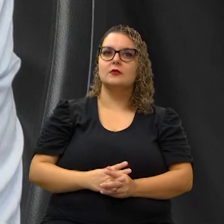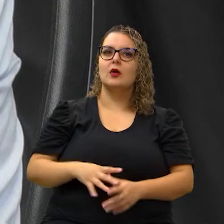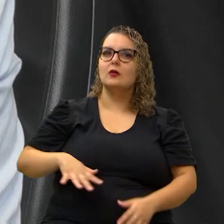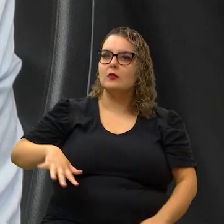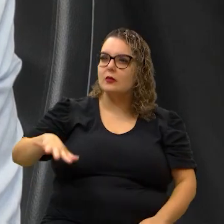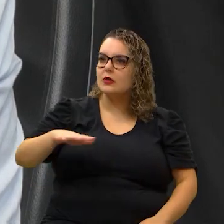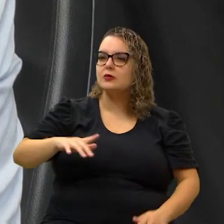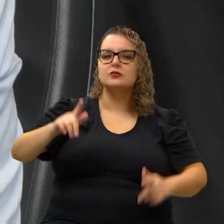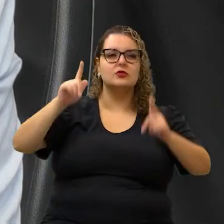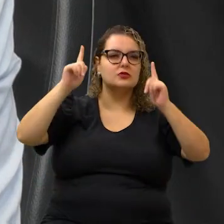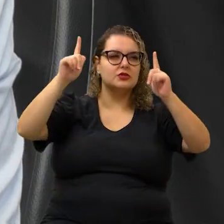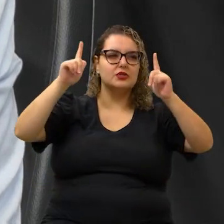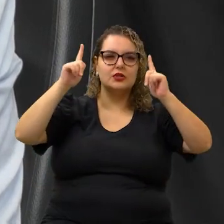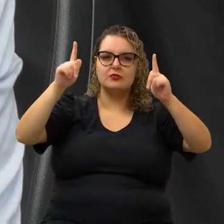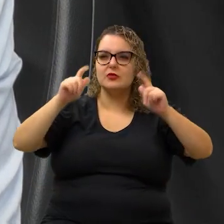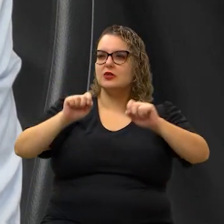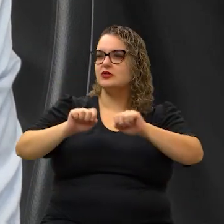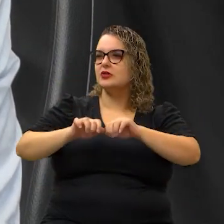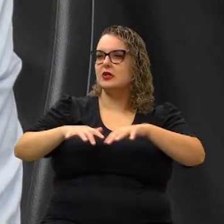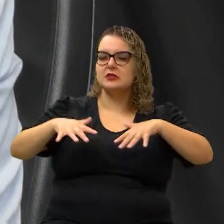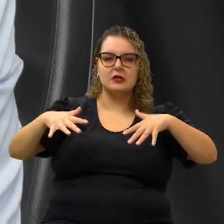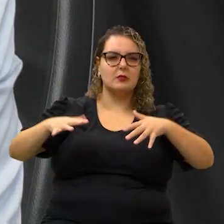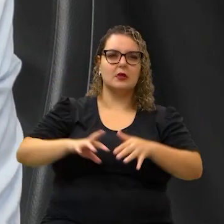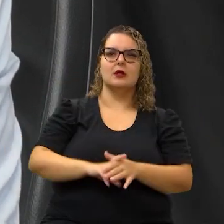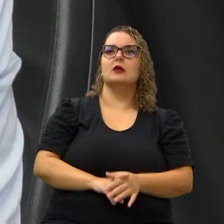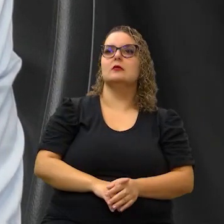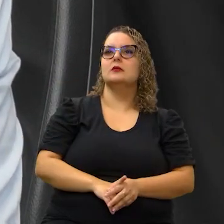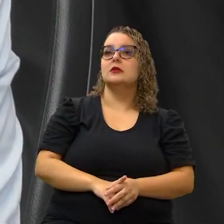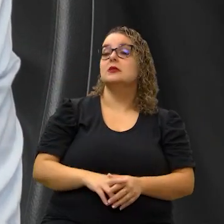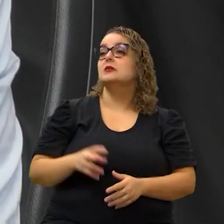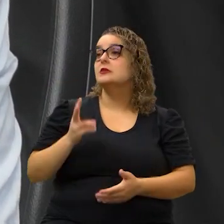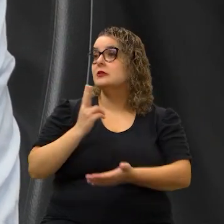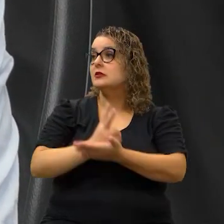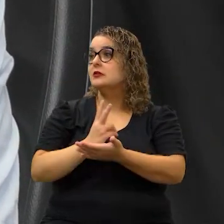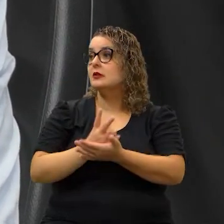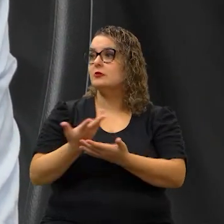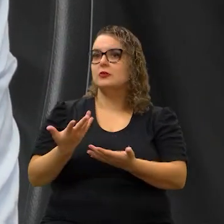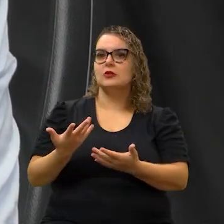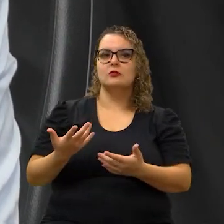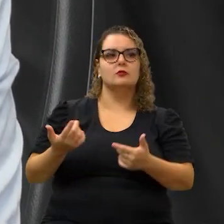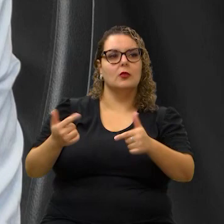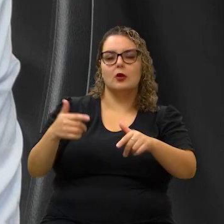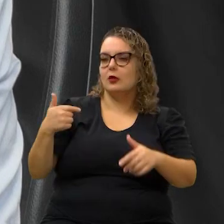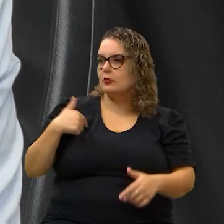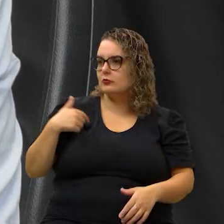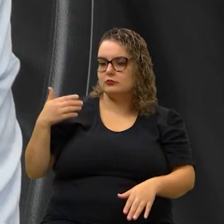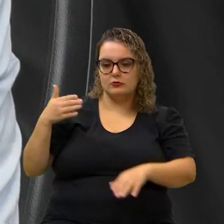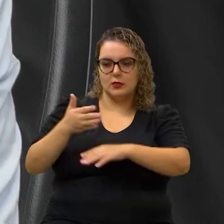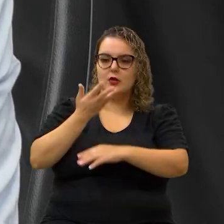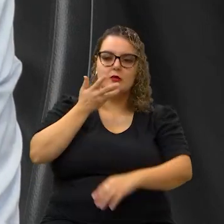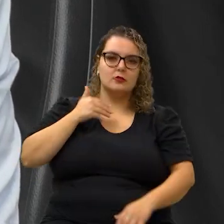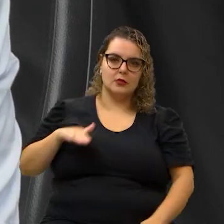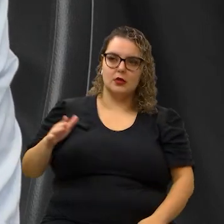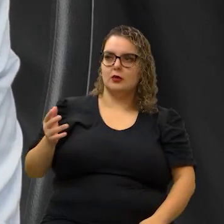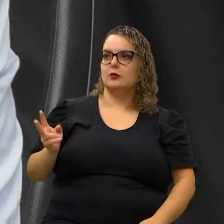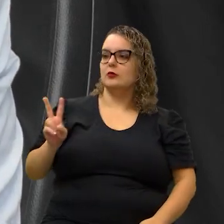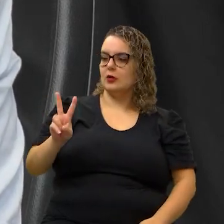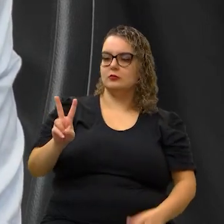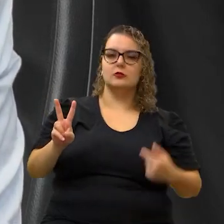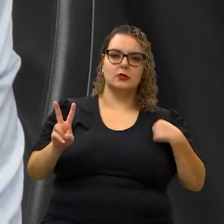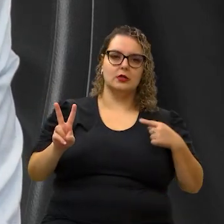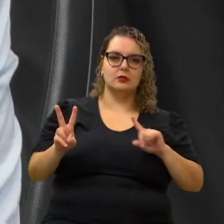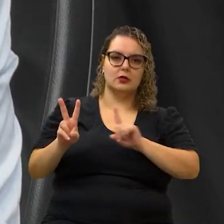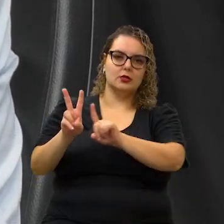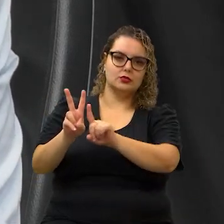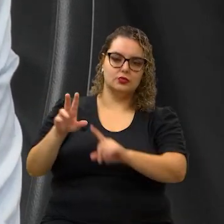Então esse ambiente de greves, de assembleia, sempre foi um ambiente da minha infância. Participei disso acompanhando os meus